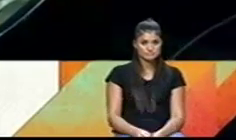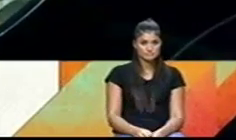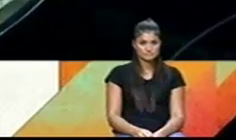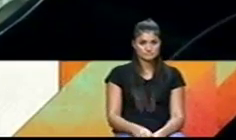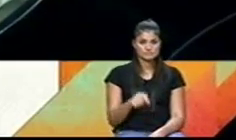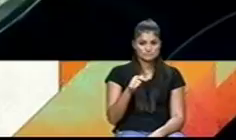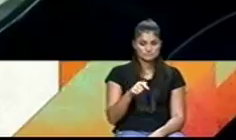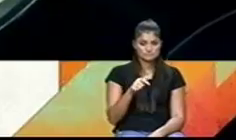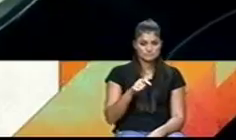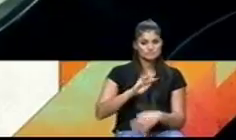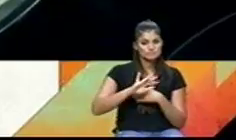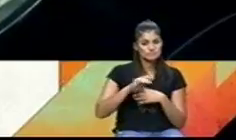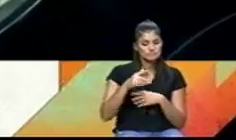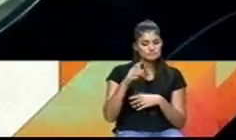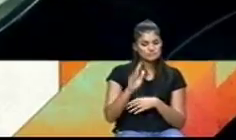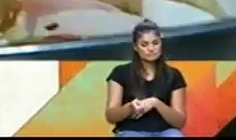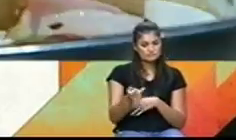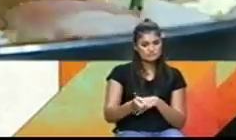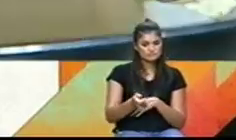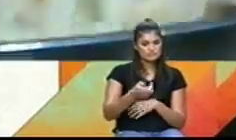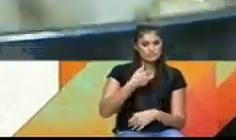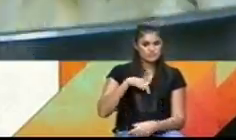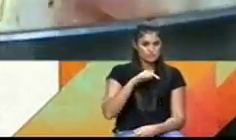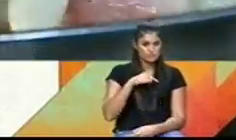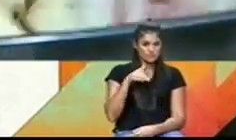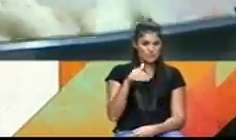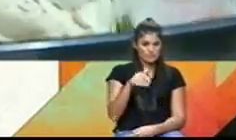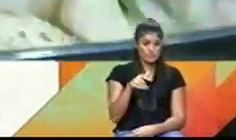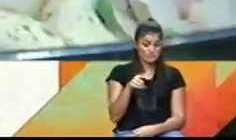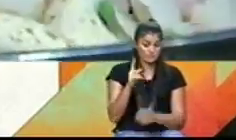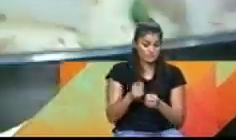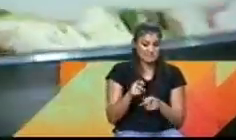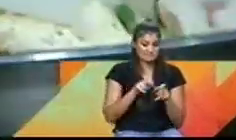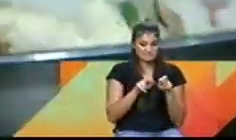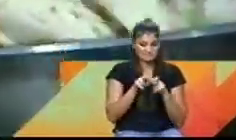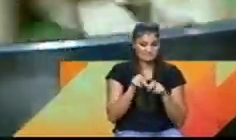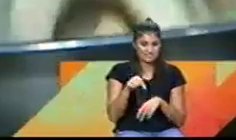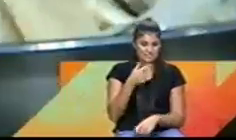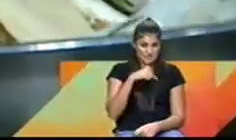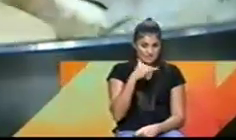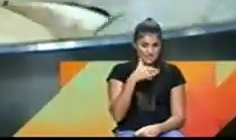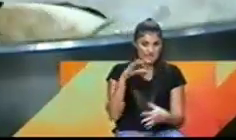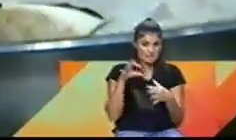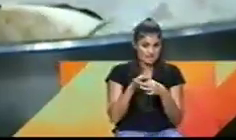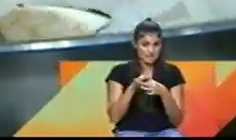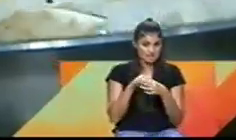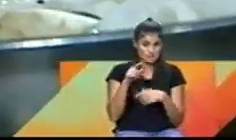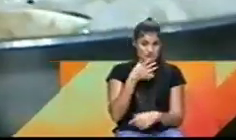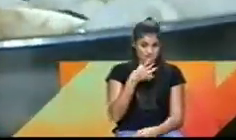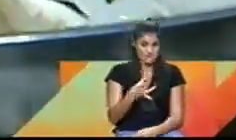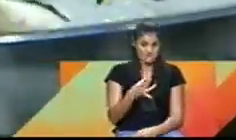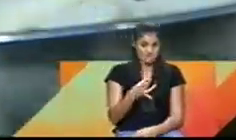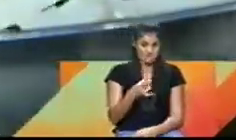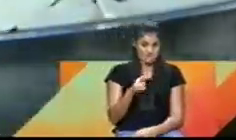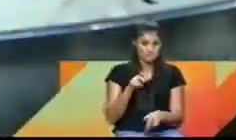a intensificar mais um pouco, nós, como sabes, vamos começar uma nova competição aqui na Praça da Alegria, que tem tudo a ver com esta quadra natalícia. Então,